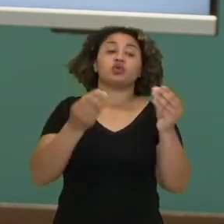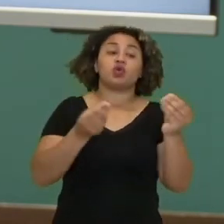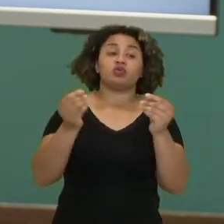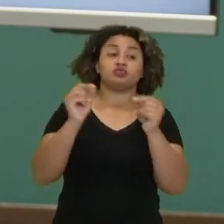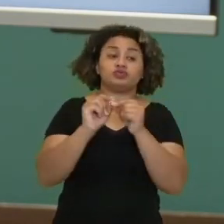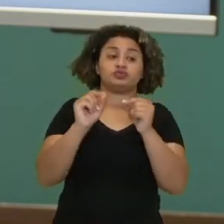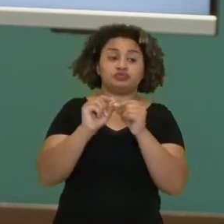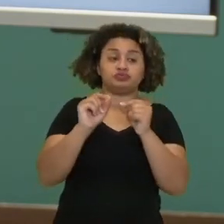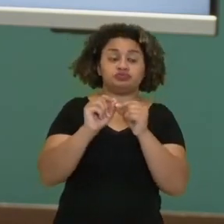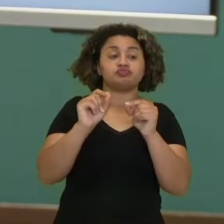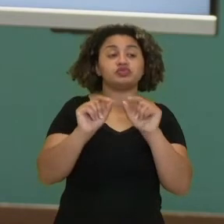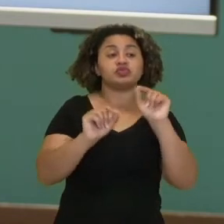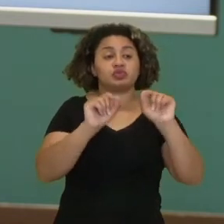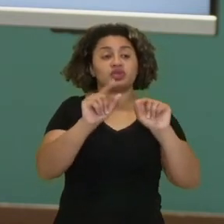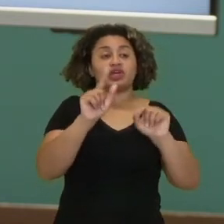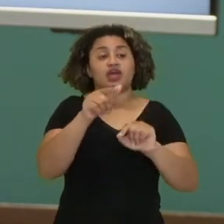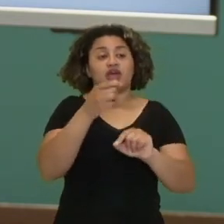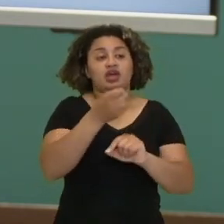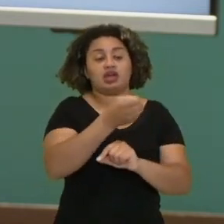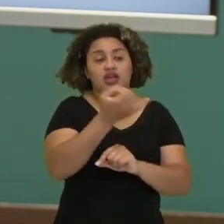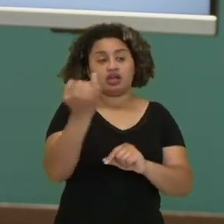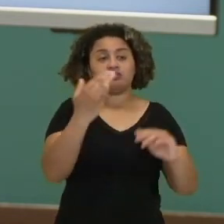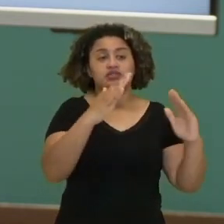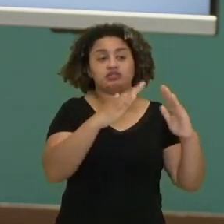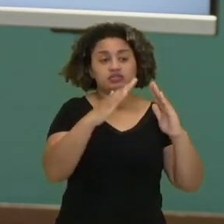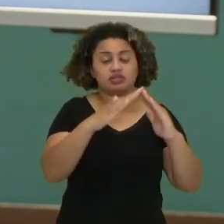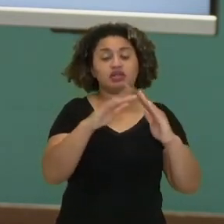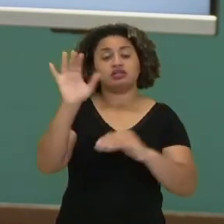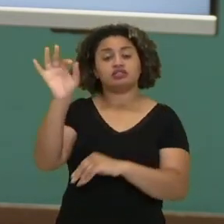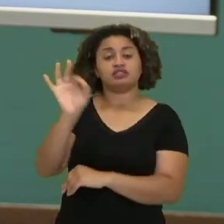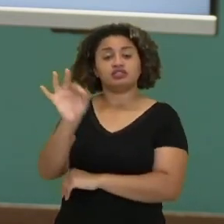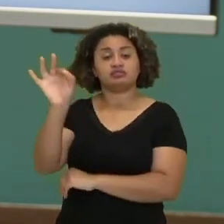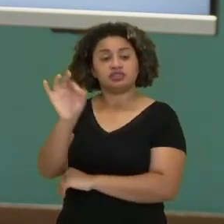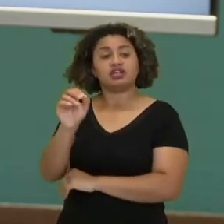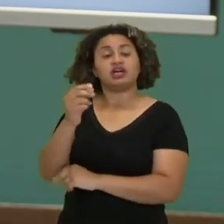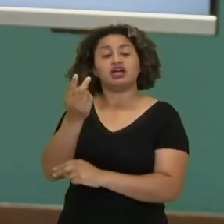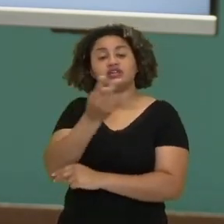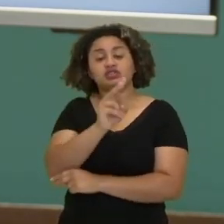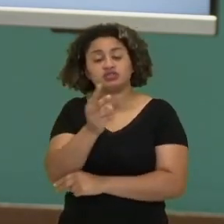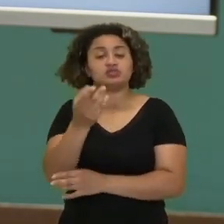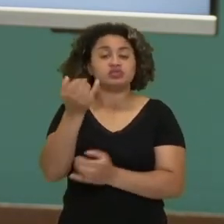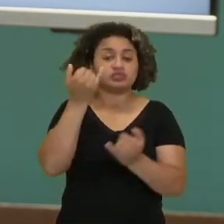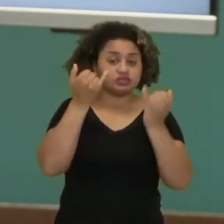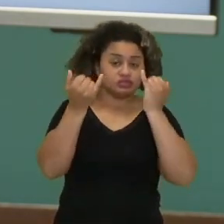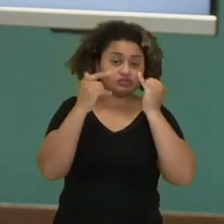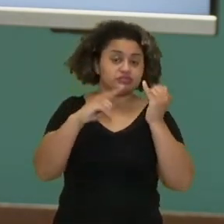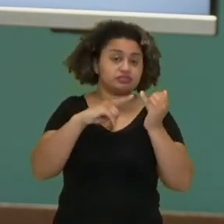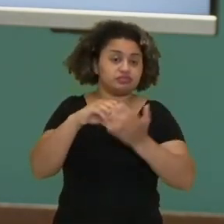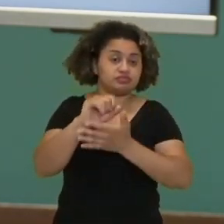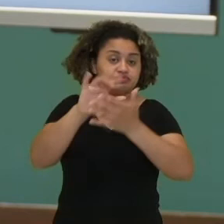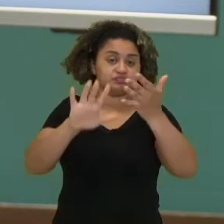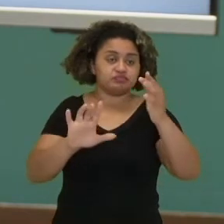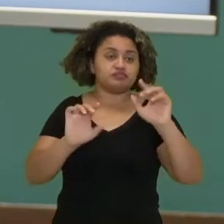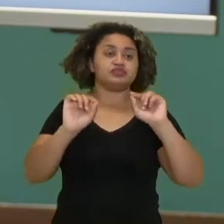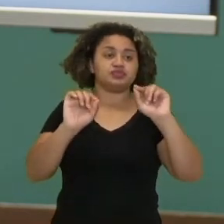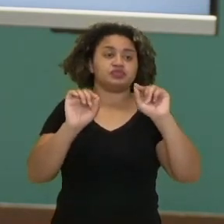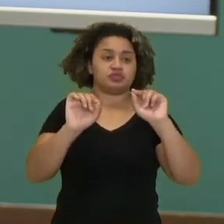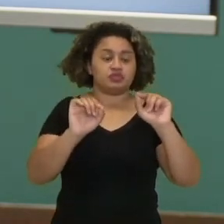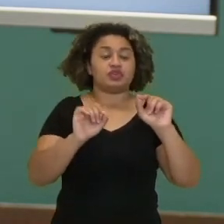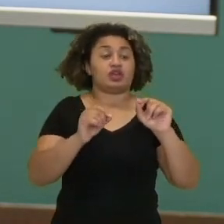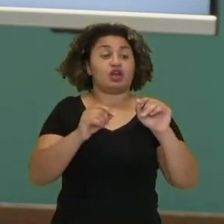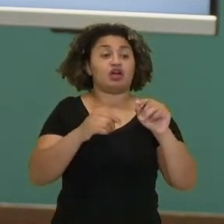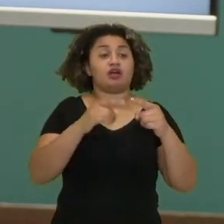vou relacionar as duas principais informações que eu tenho neste exercício. Quem é a